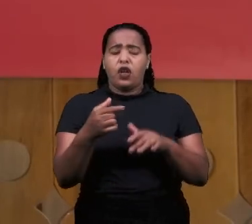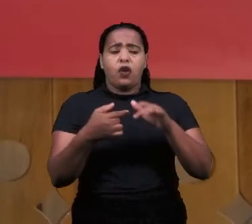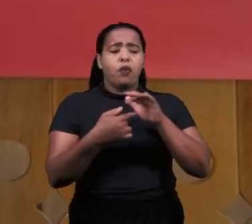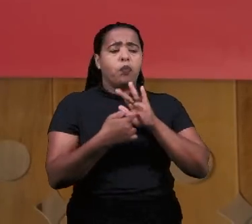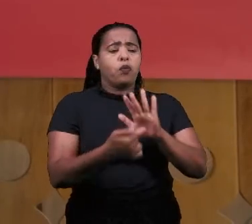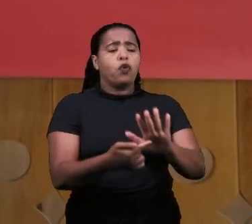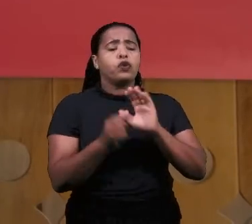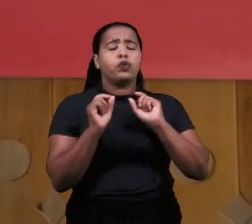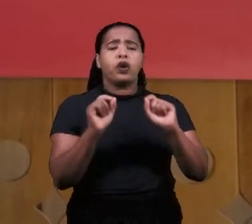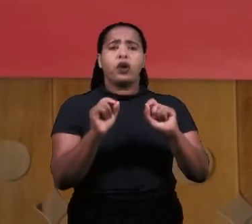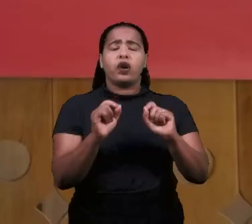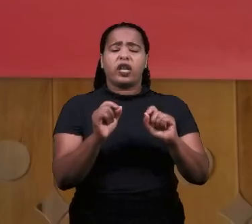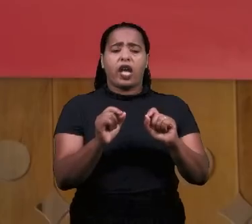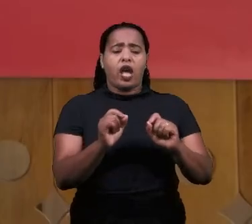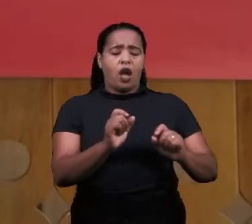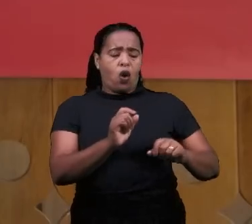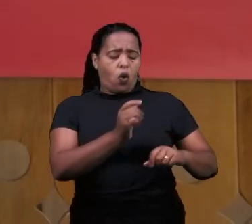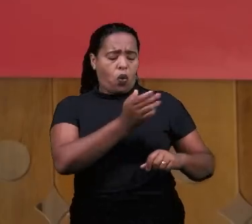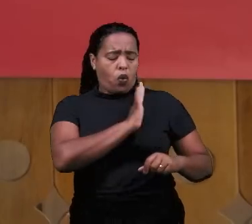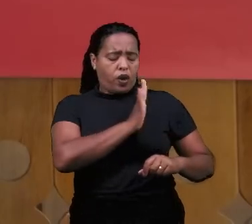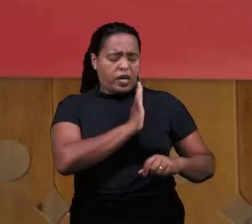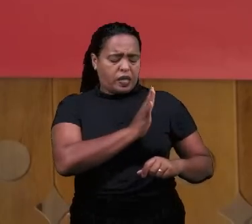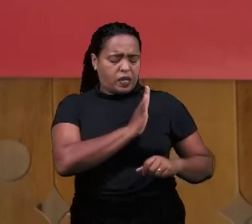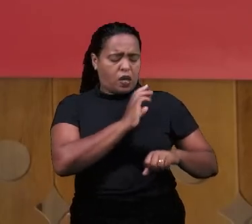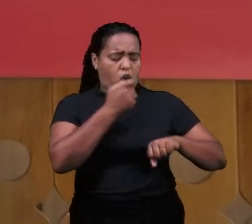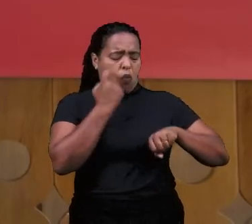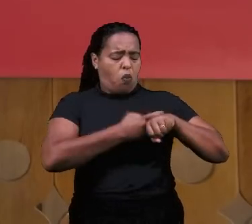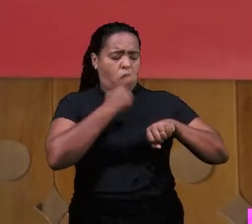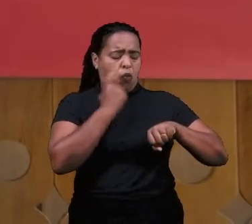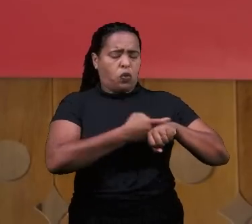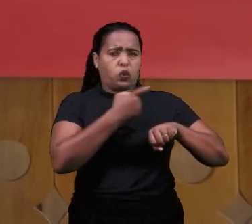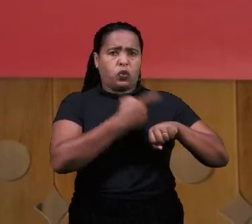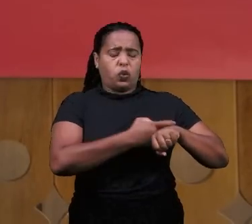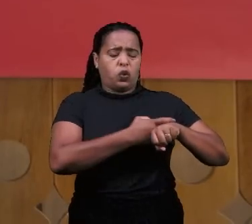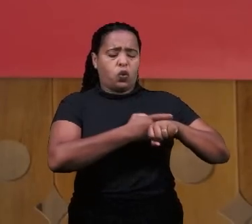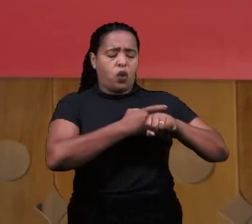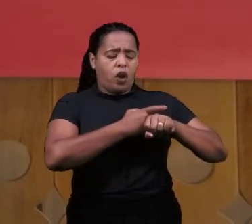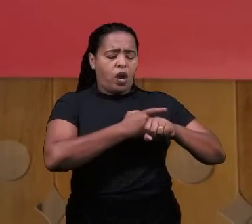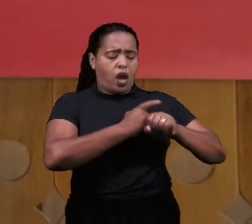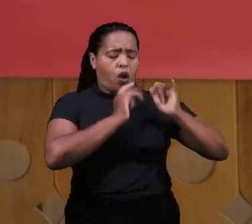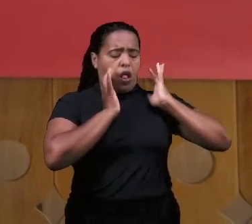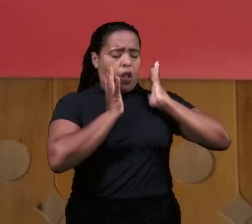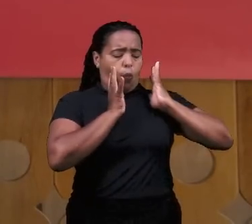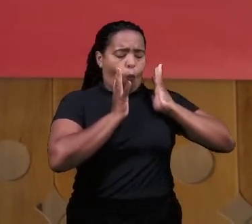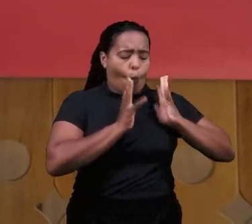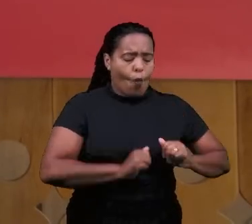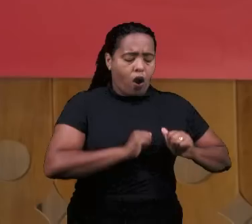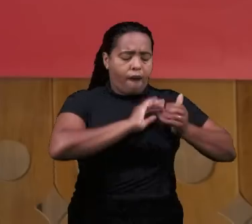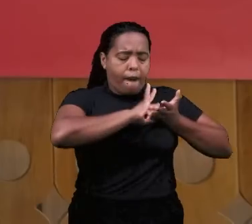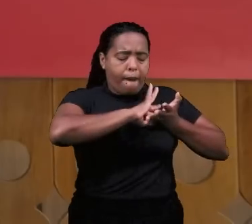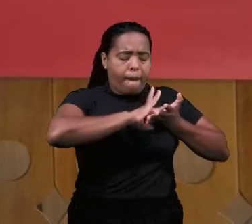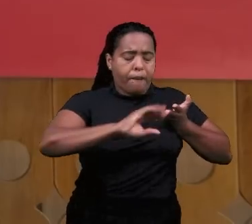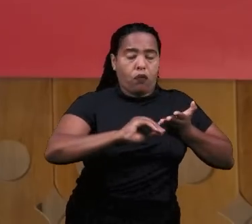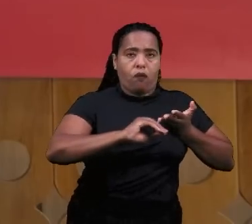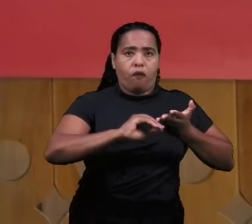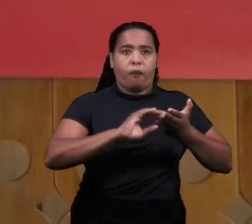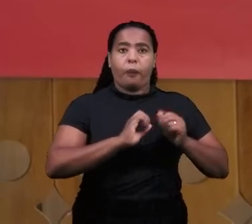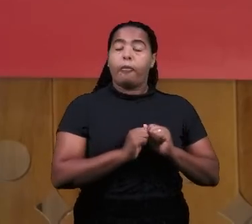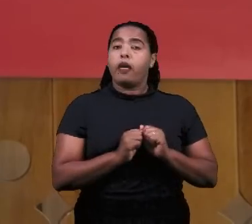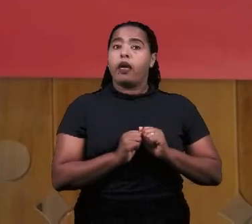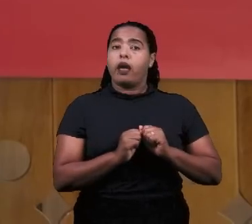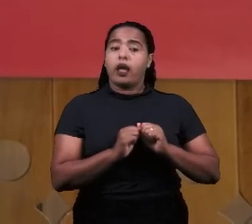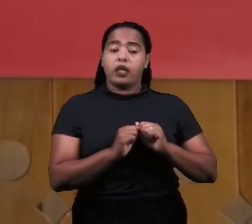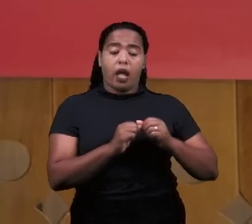carne. É isso que a mágoa faz com o coração daquele que está magoado. E vos darei